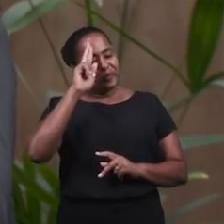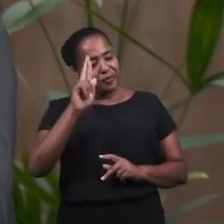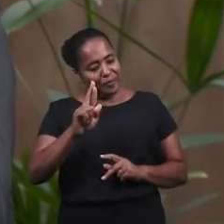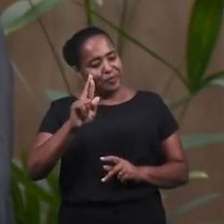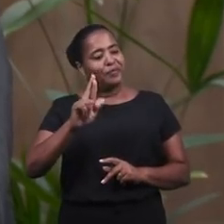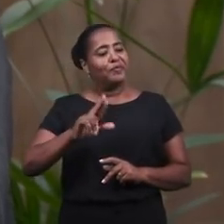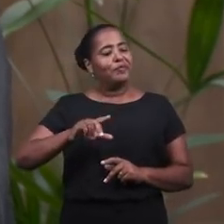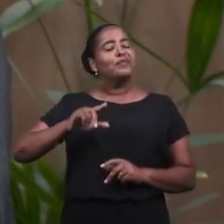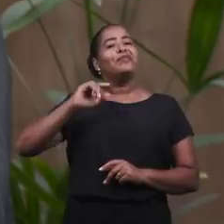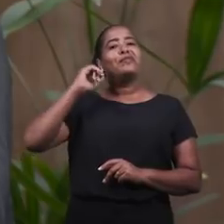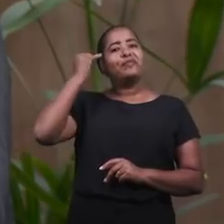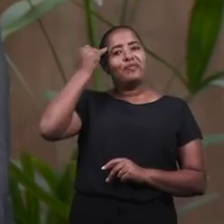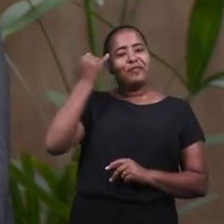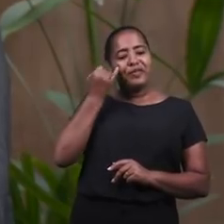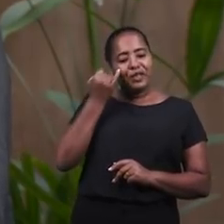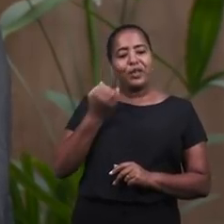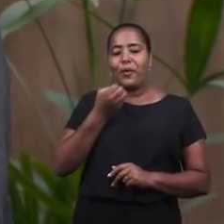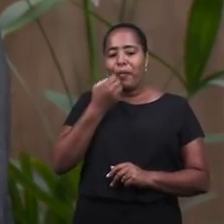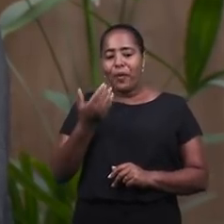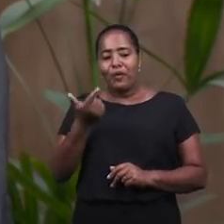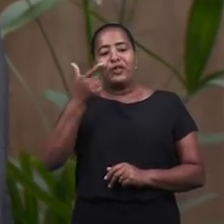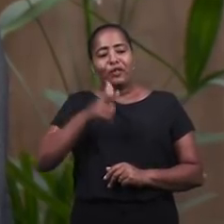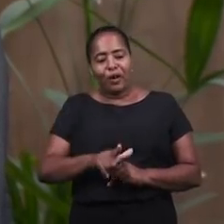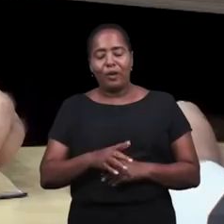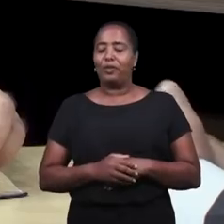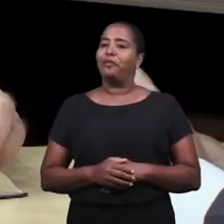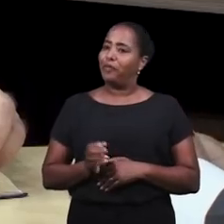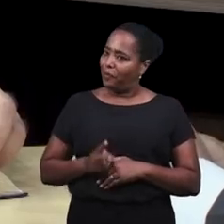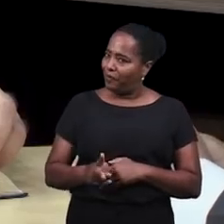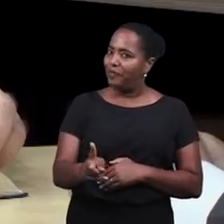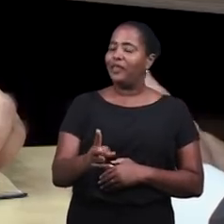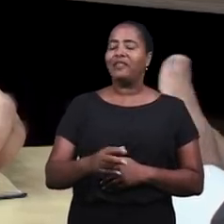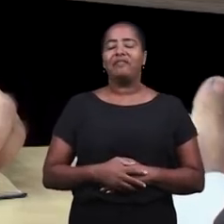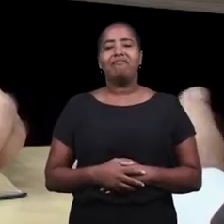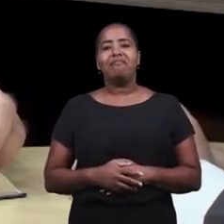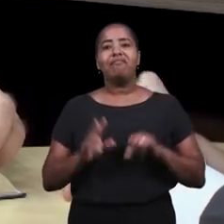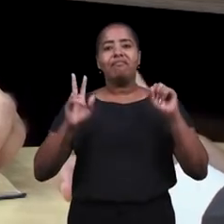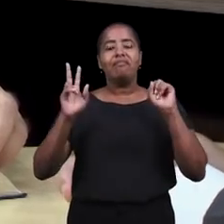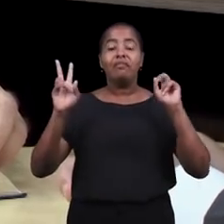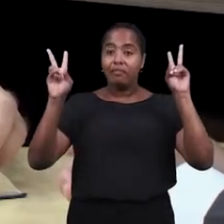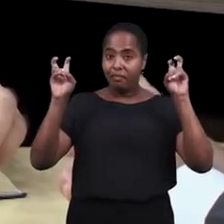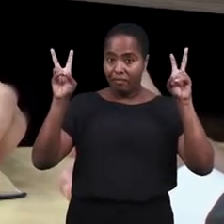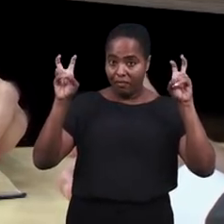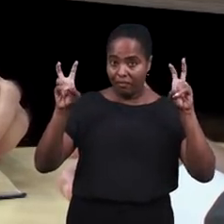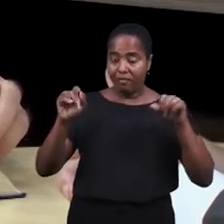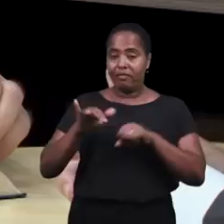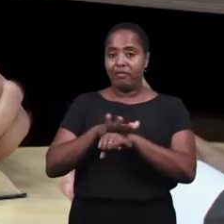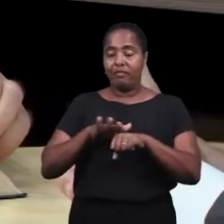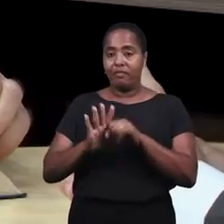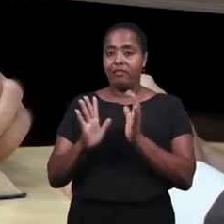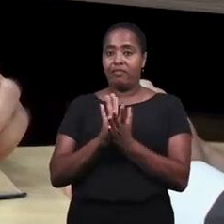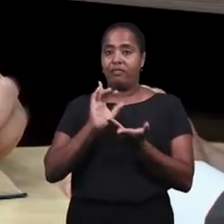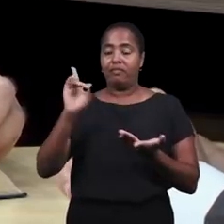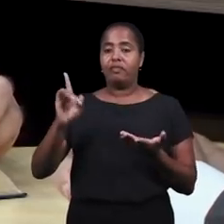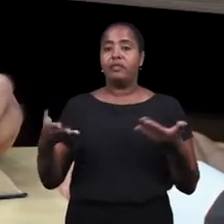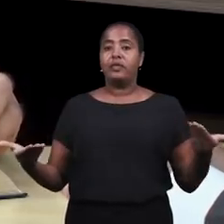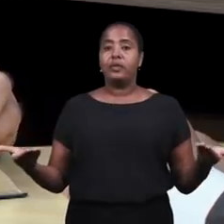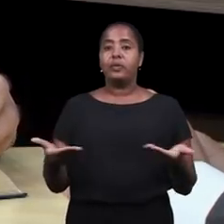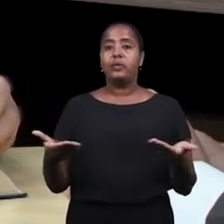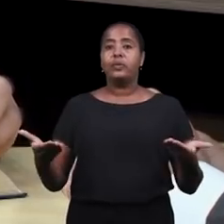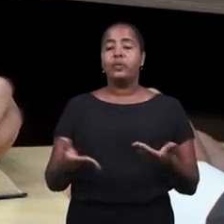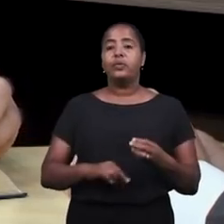volta. Continuar. Vamos lá, vamos tocar o barco. Muito bem. Para esta edição do programa Conversas Bíblicas, nós